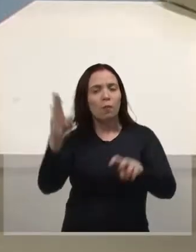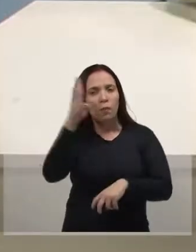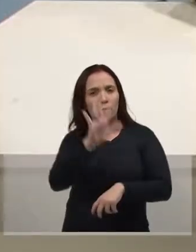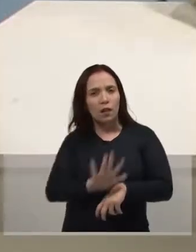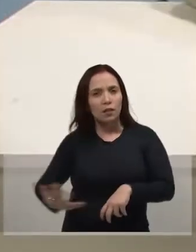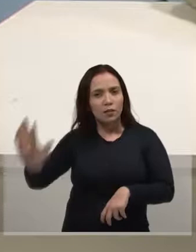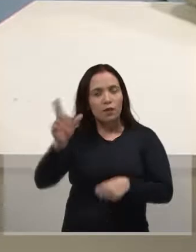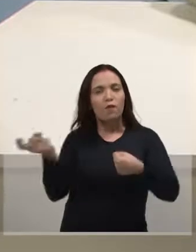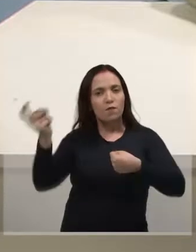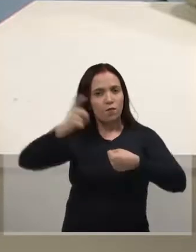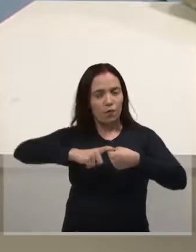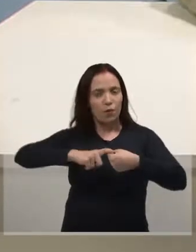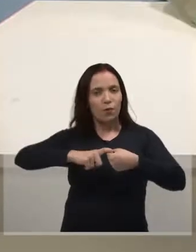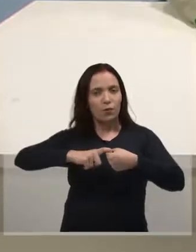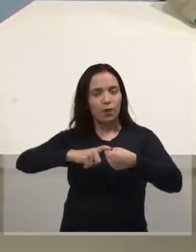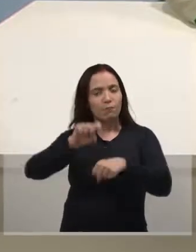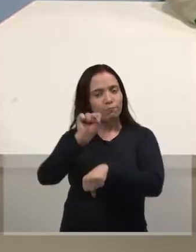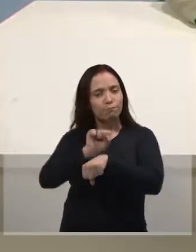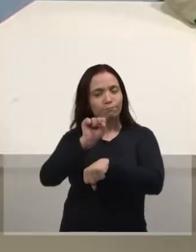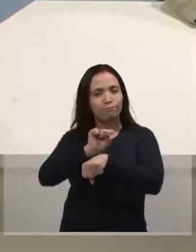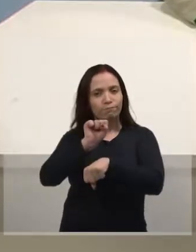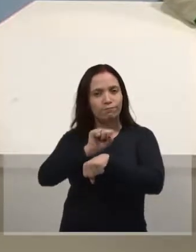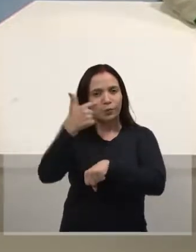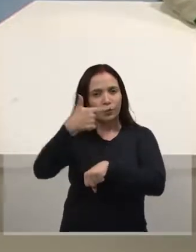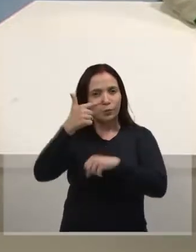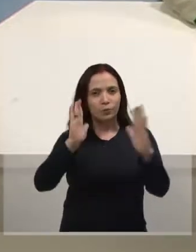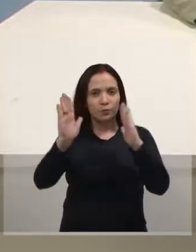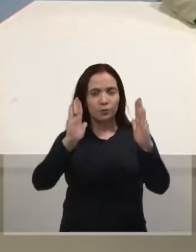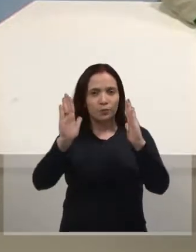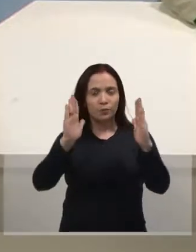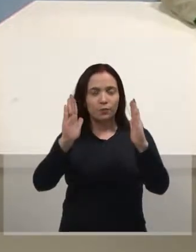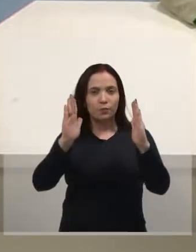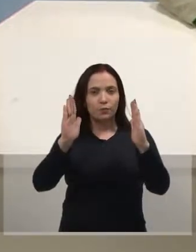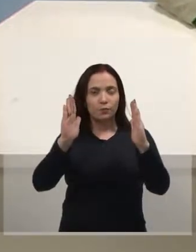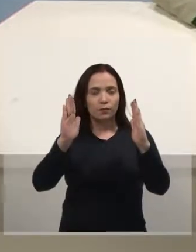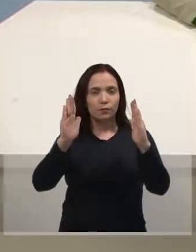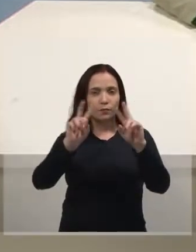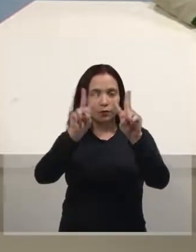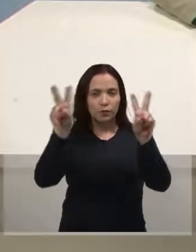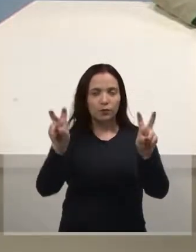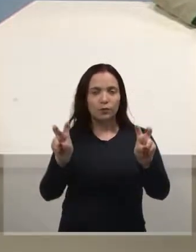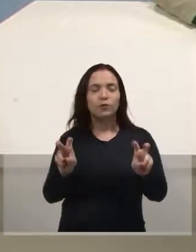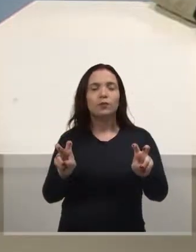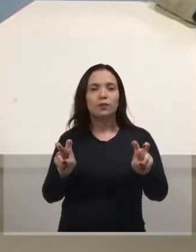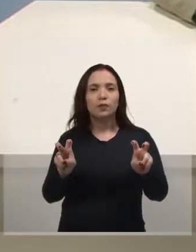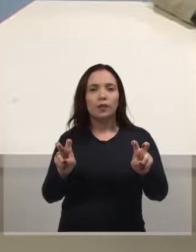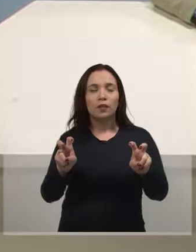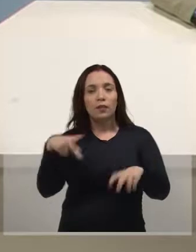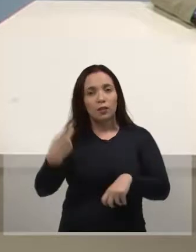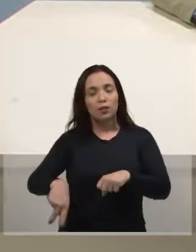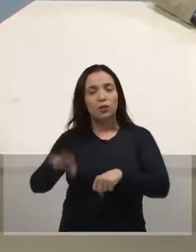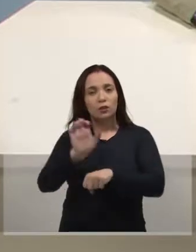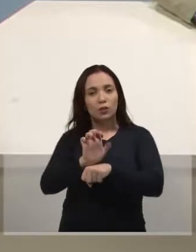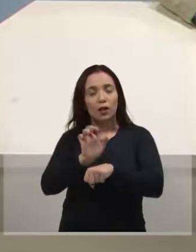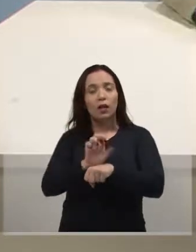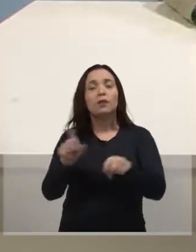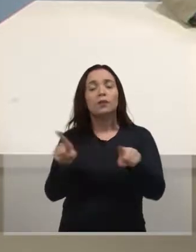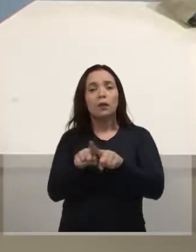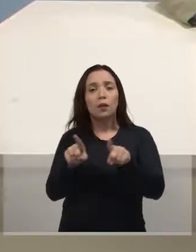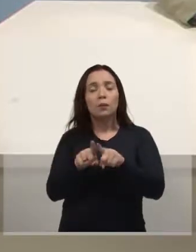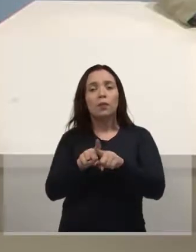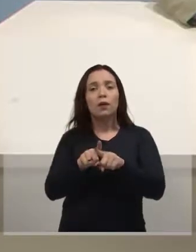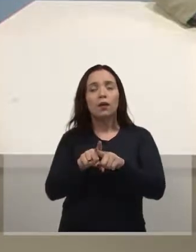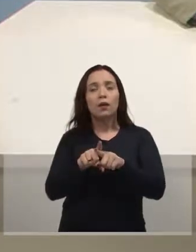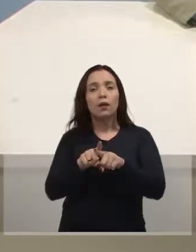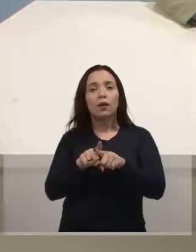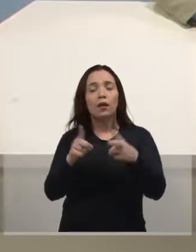nacionais. Voltaremos também nesse segundo bloco para falar sobre temas estaduais e em seguida